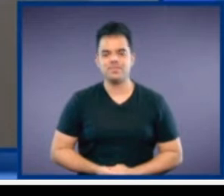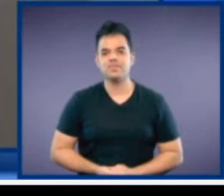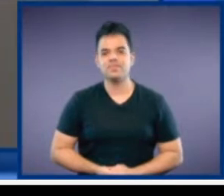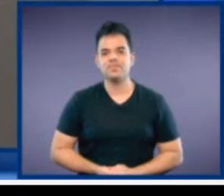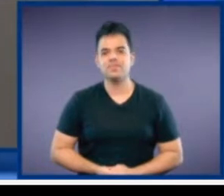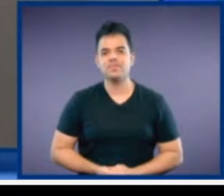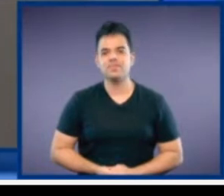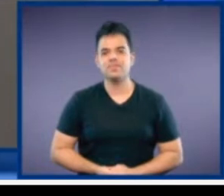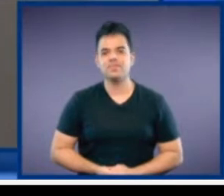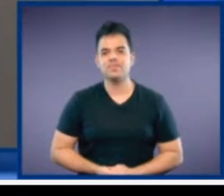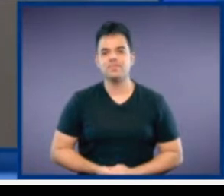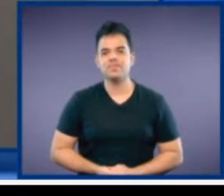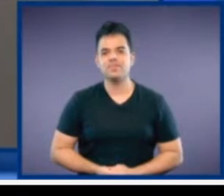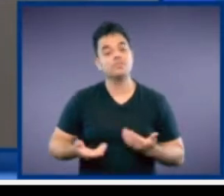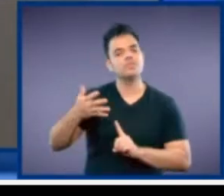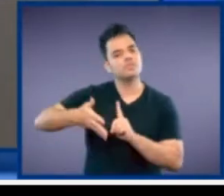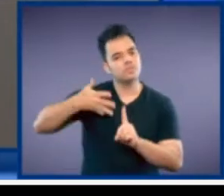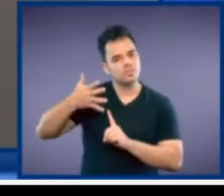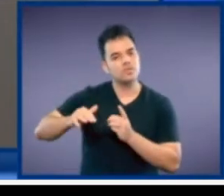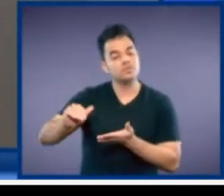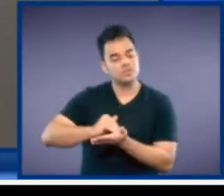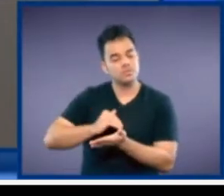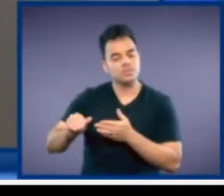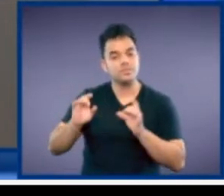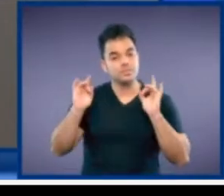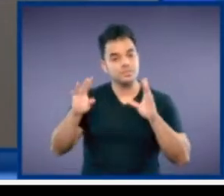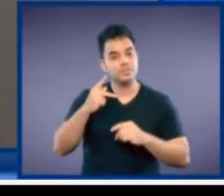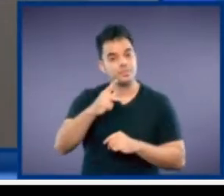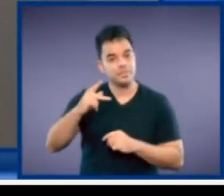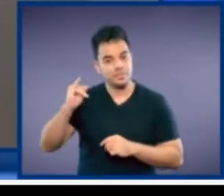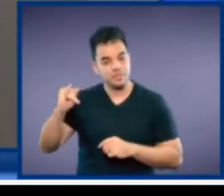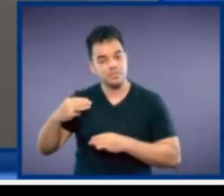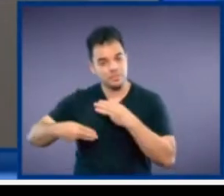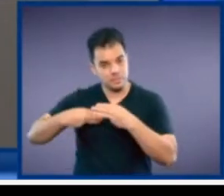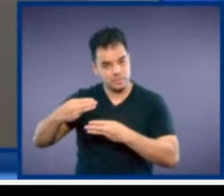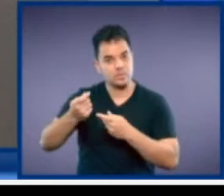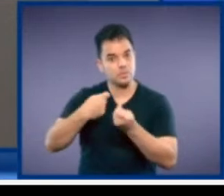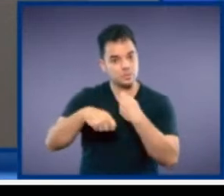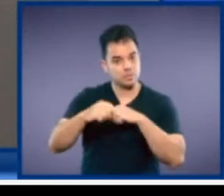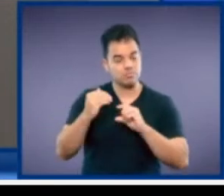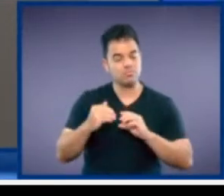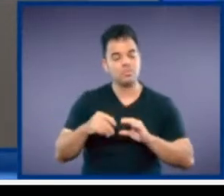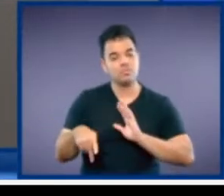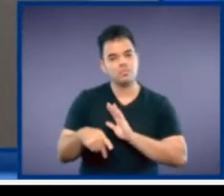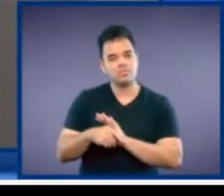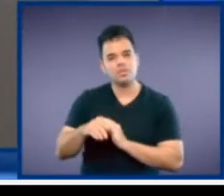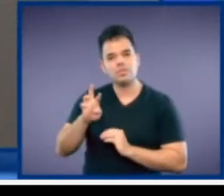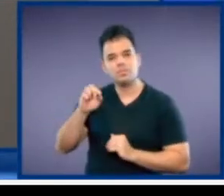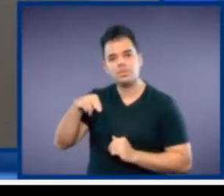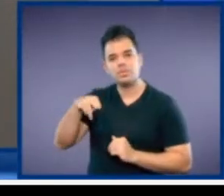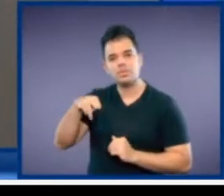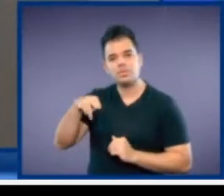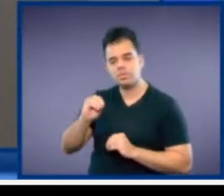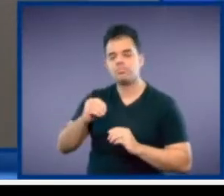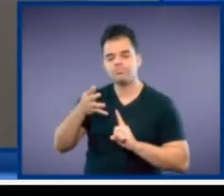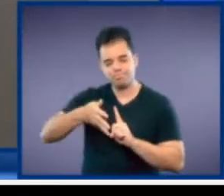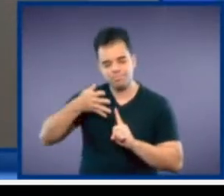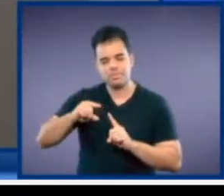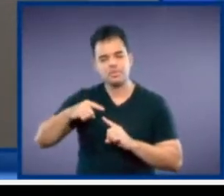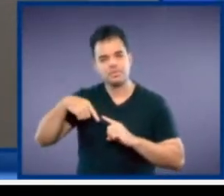Convido para suas palavras o secretário especial do PPI, do Ministério da Economia, o senhor Bruno Vestin, que na sequência fará a batida de martelo.